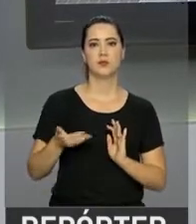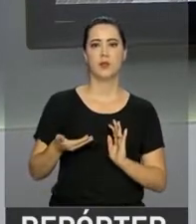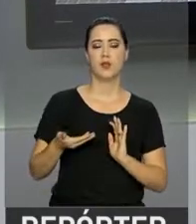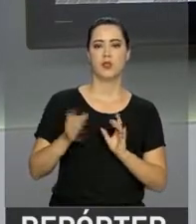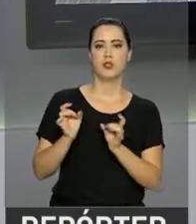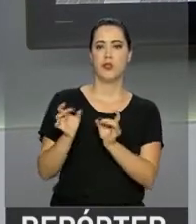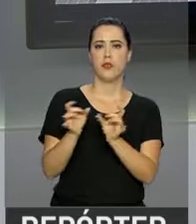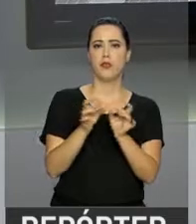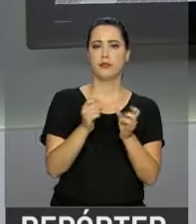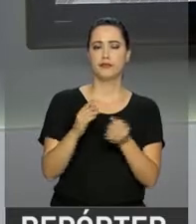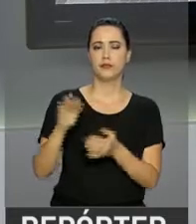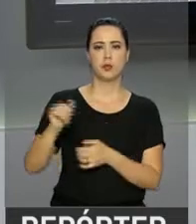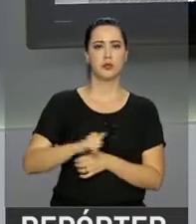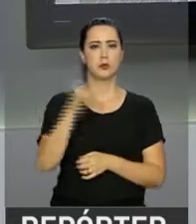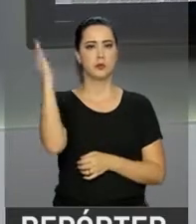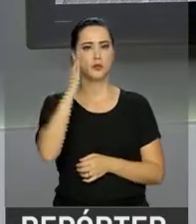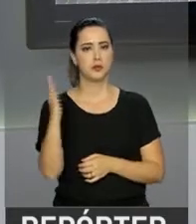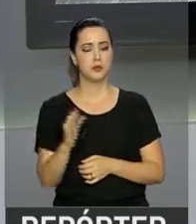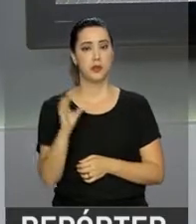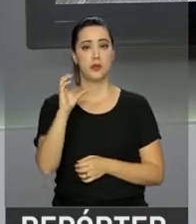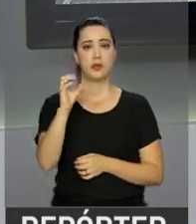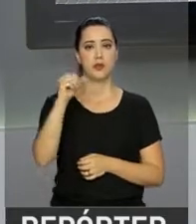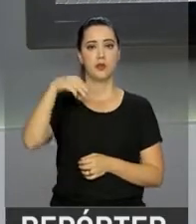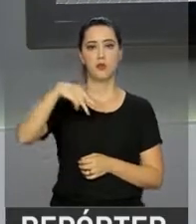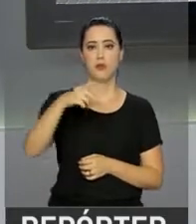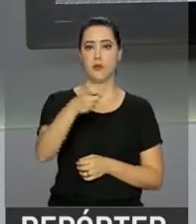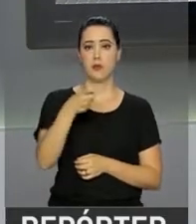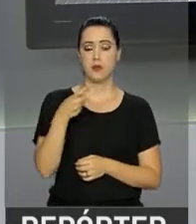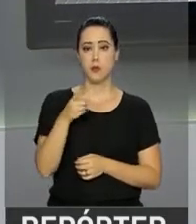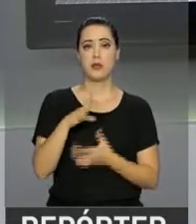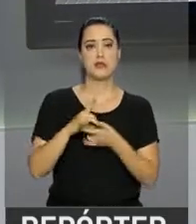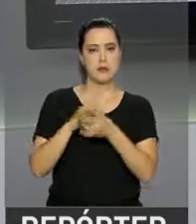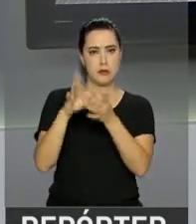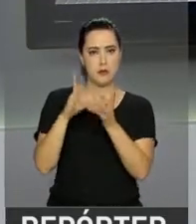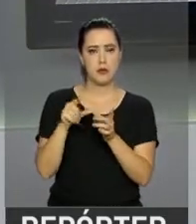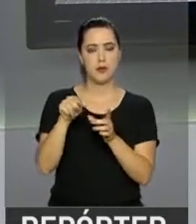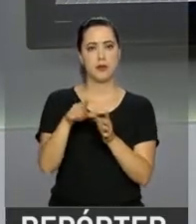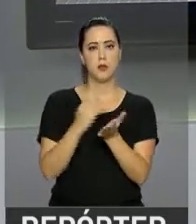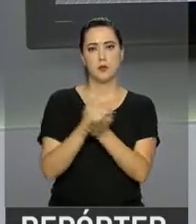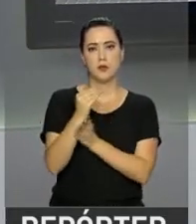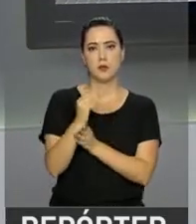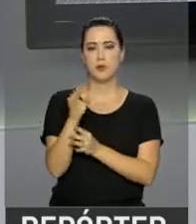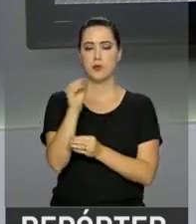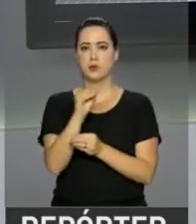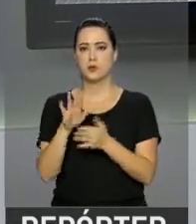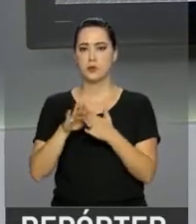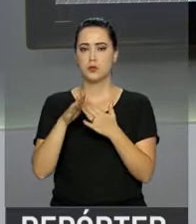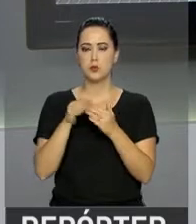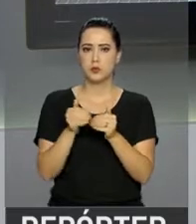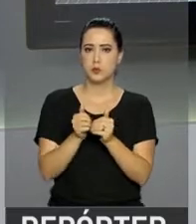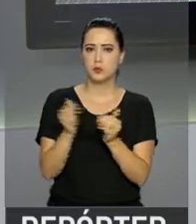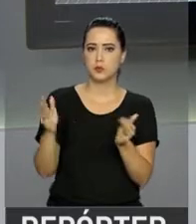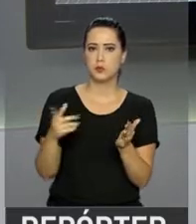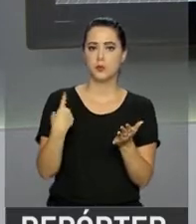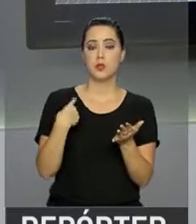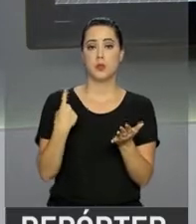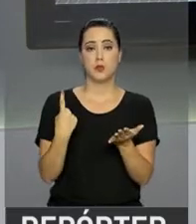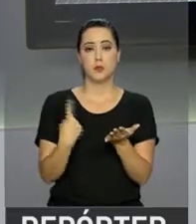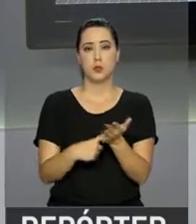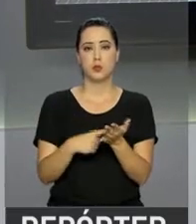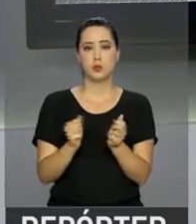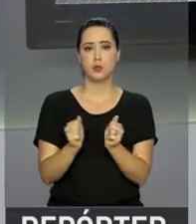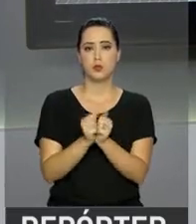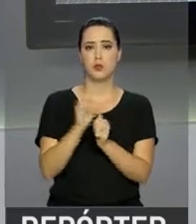de comércio exterior camex autorizaram por unanimidade o início das tratativas da abertura de um contencioso